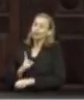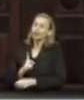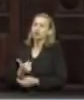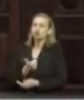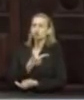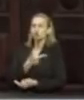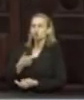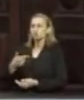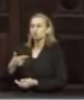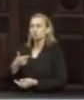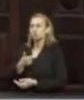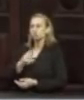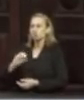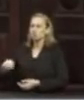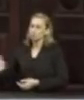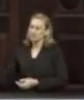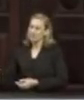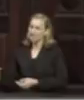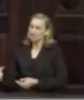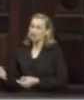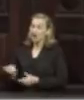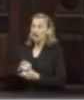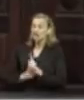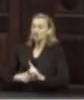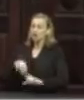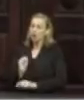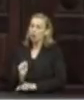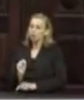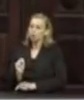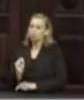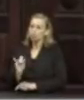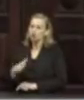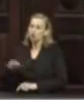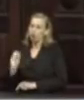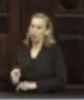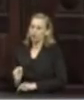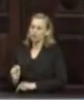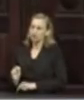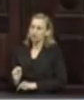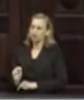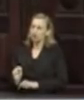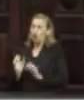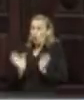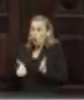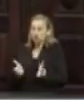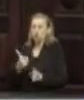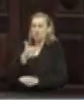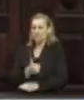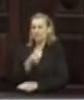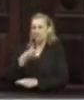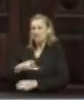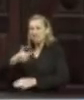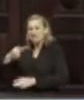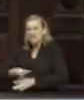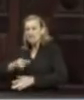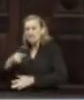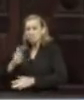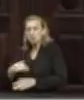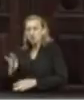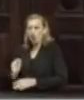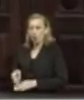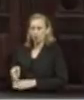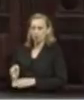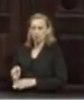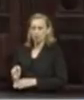a dívida era de 48 bilhões, a dívida hoje está em 137 bilhões. Este é o resultado